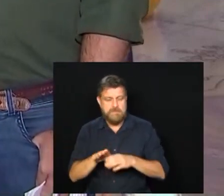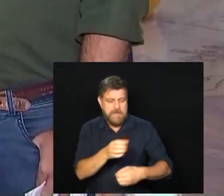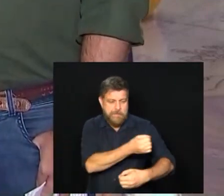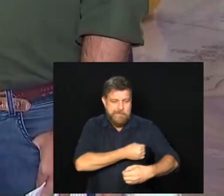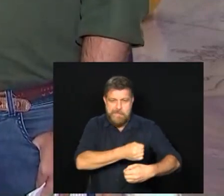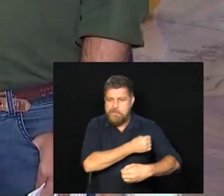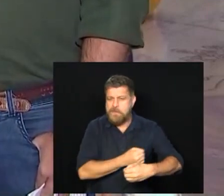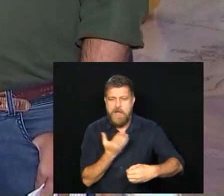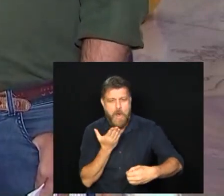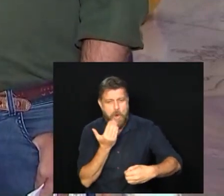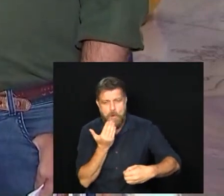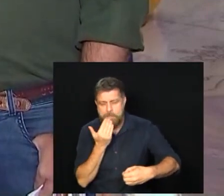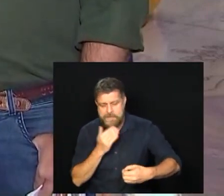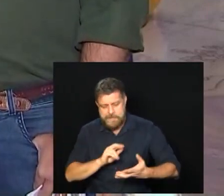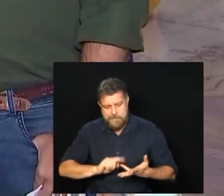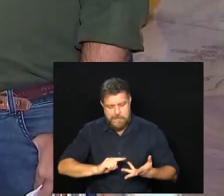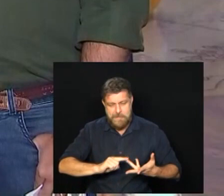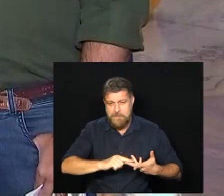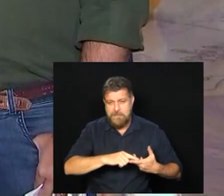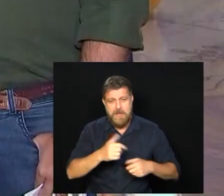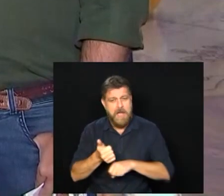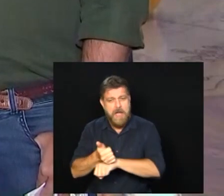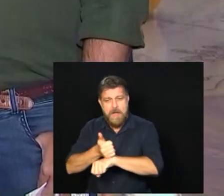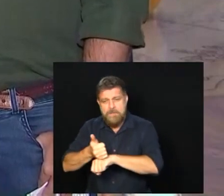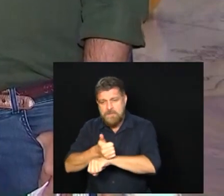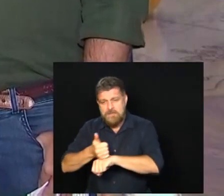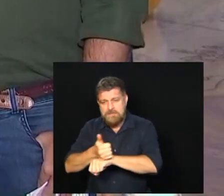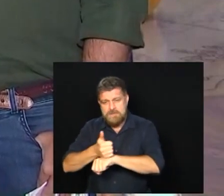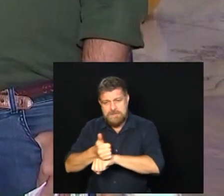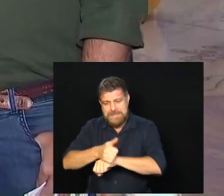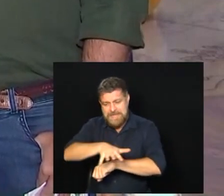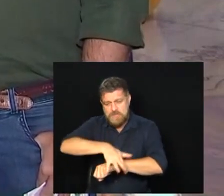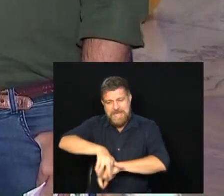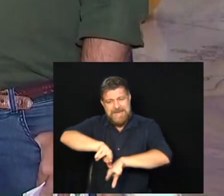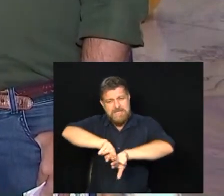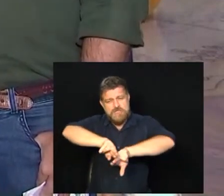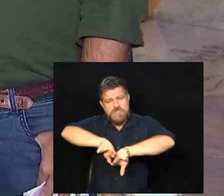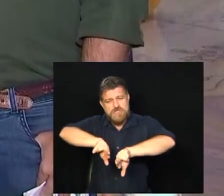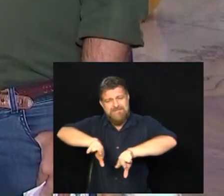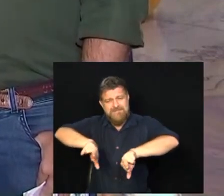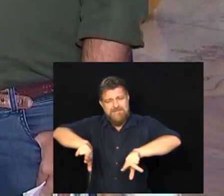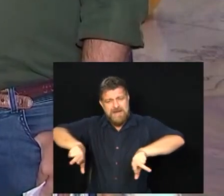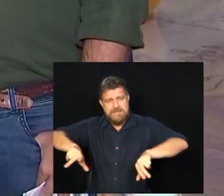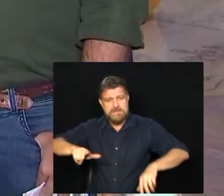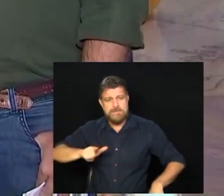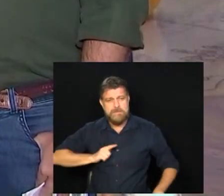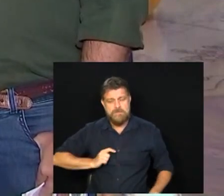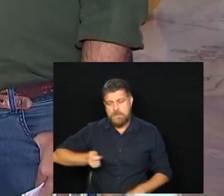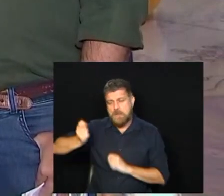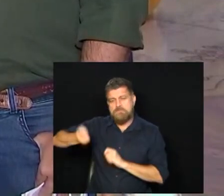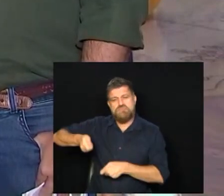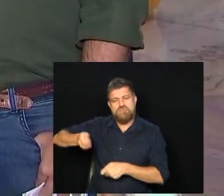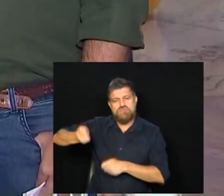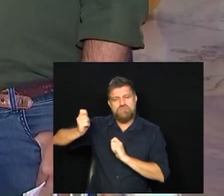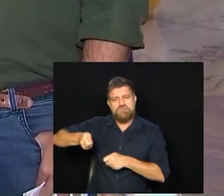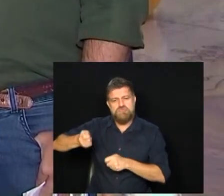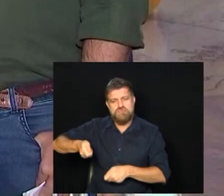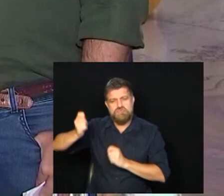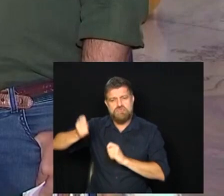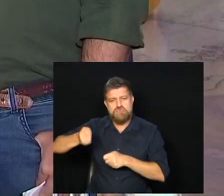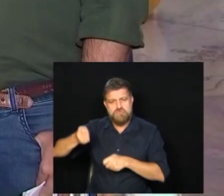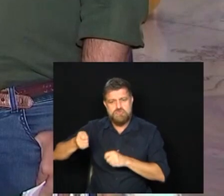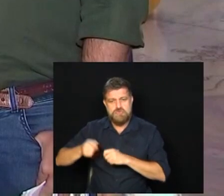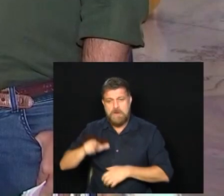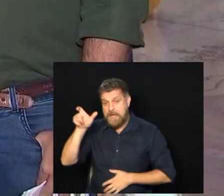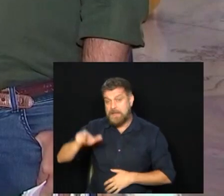gastrônomos, cozinheiros, profissionais das mais diversas áreas. Temos aqui o baterista do Ungambicula,